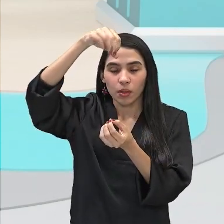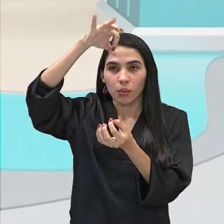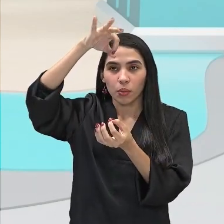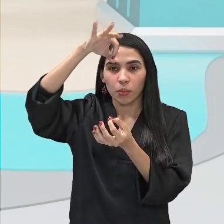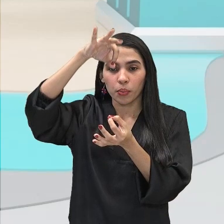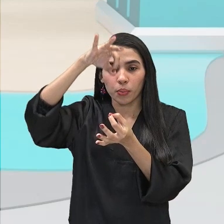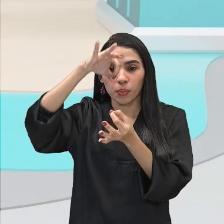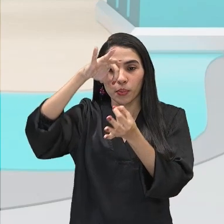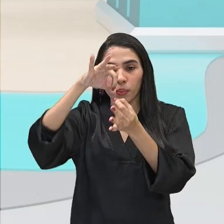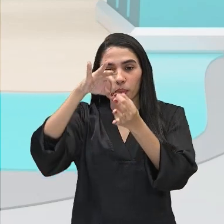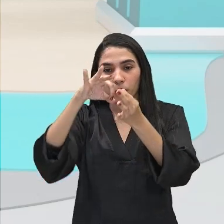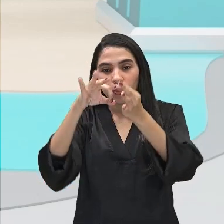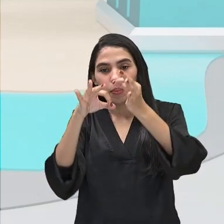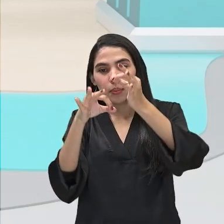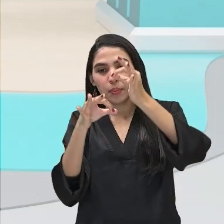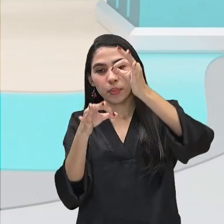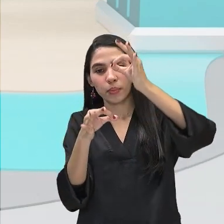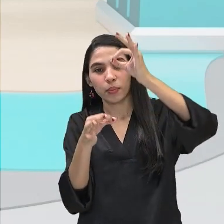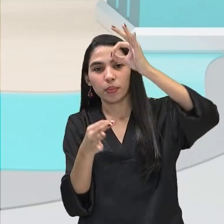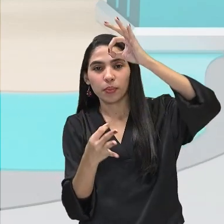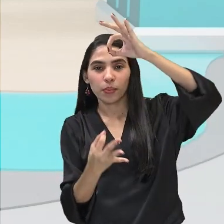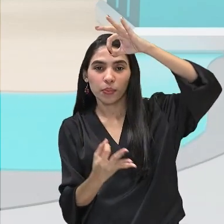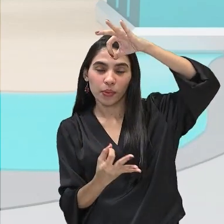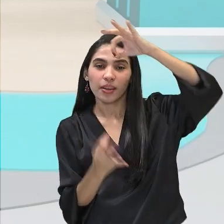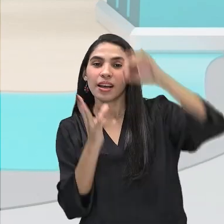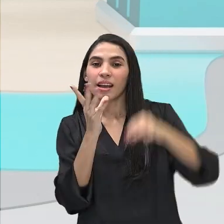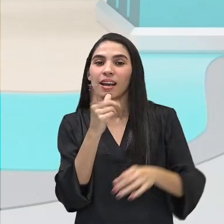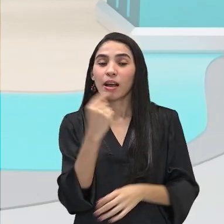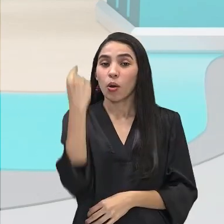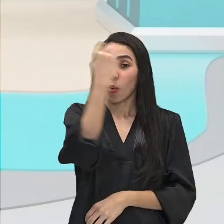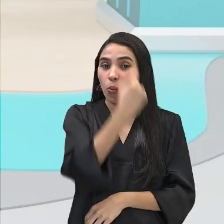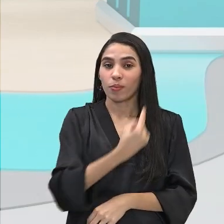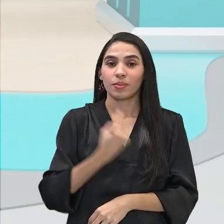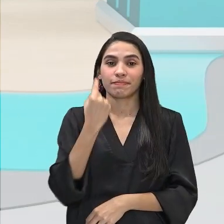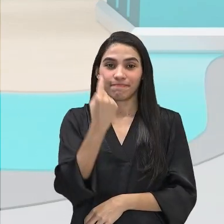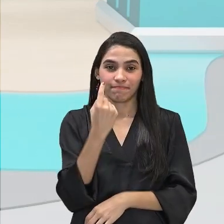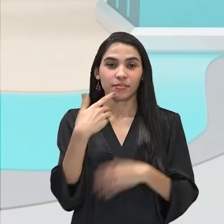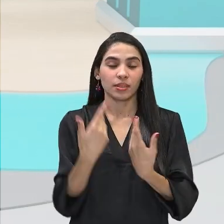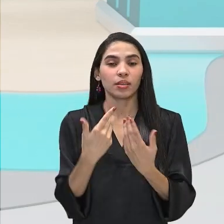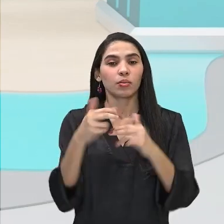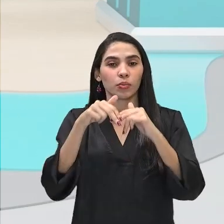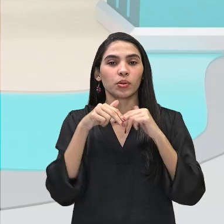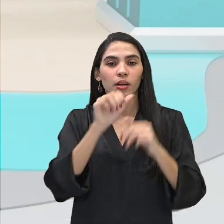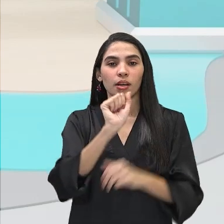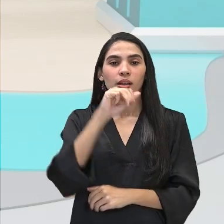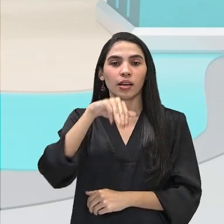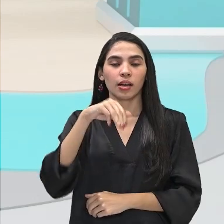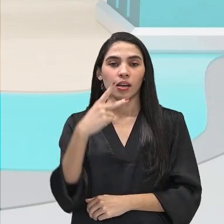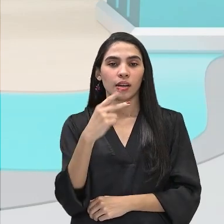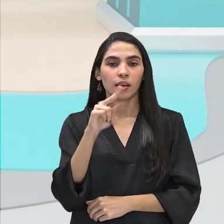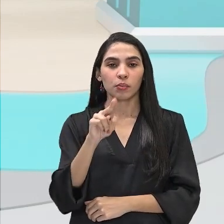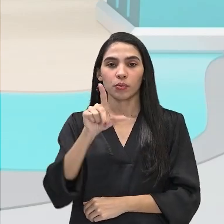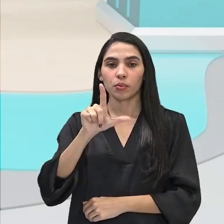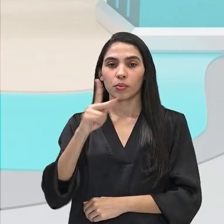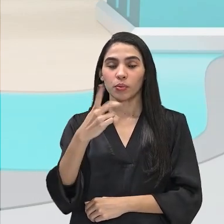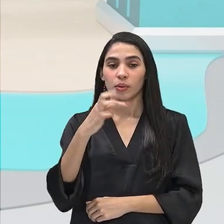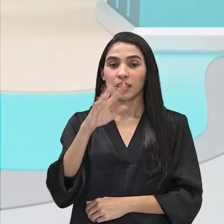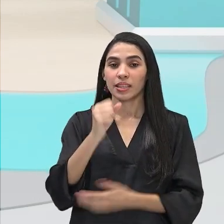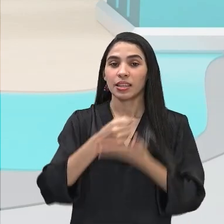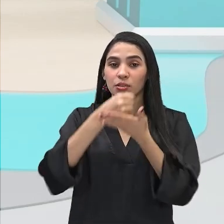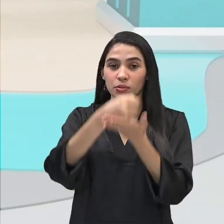para o outro era ali a duração de 1 hora. Então, assim, a ampulheta auxiliava nesse processo